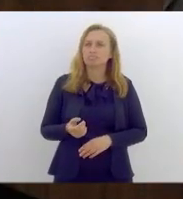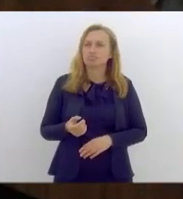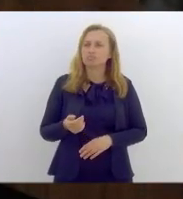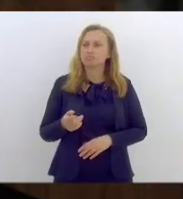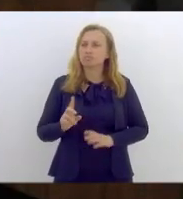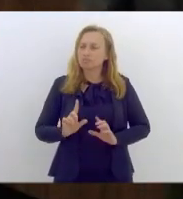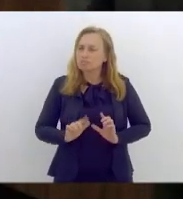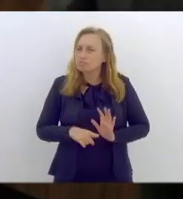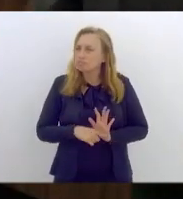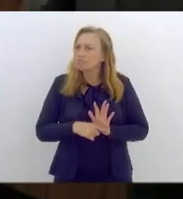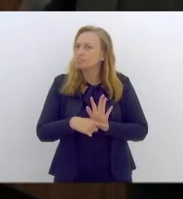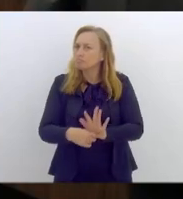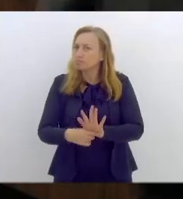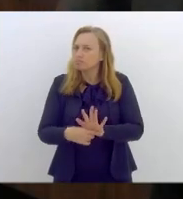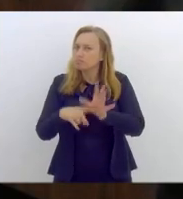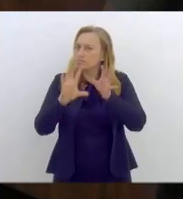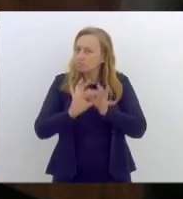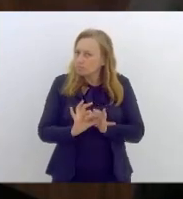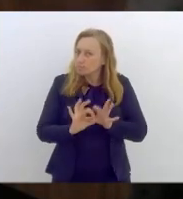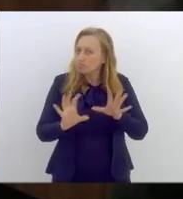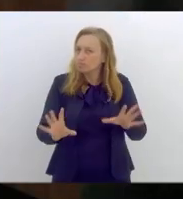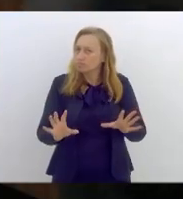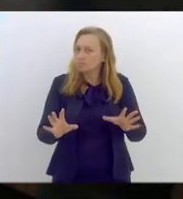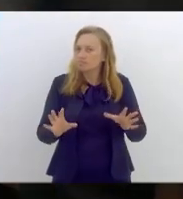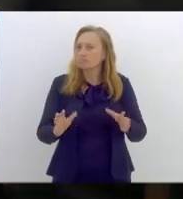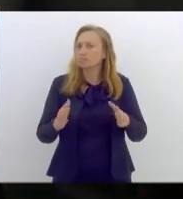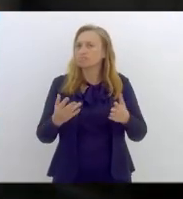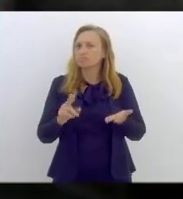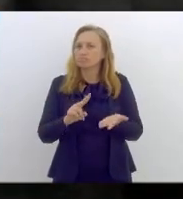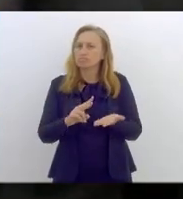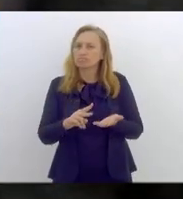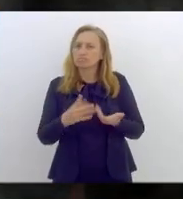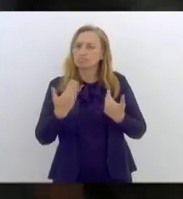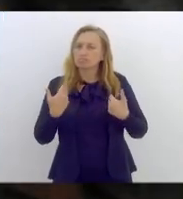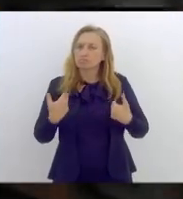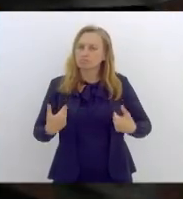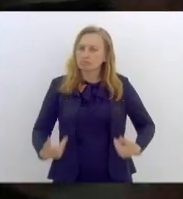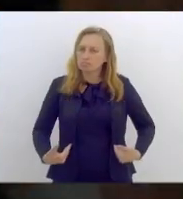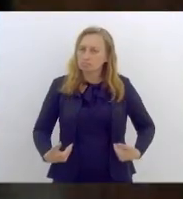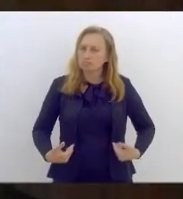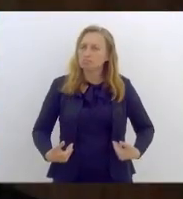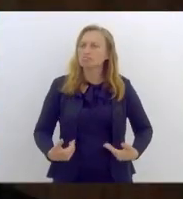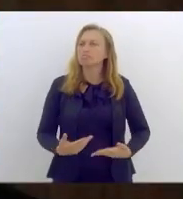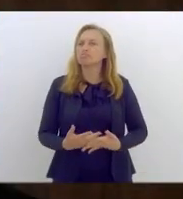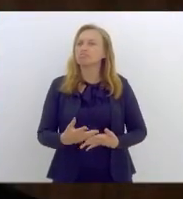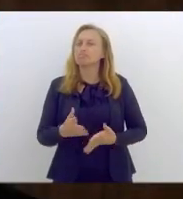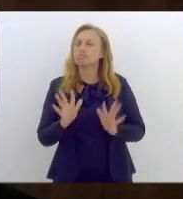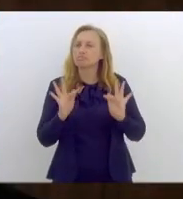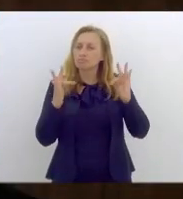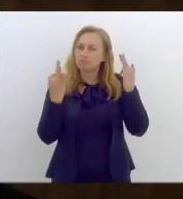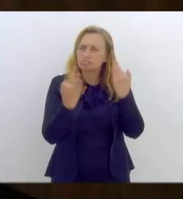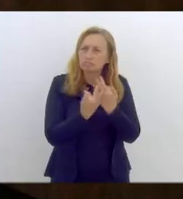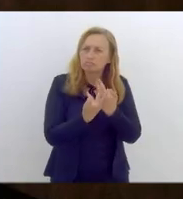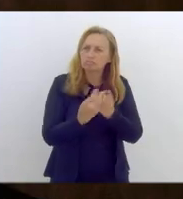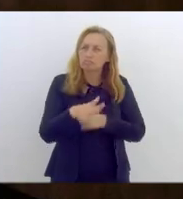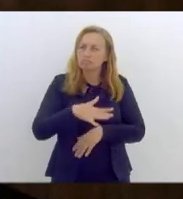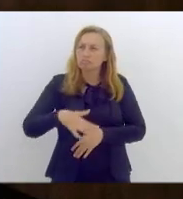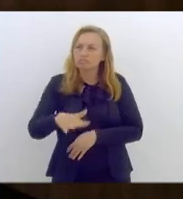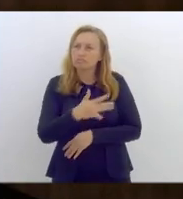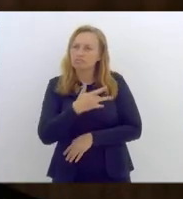agilizar a liberação do corpo dos corpos pelos familiares nas unidades da Saúde